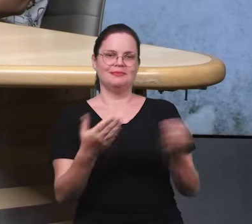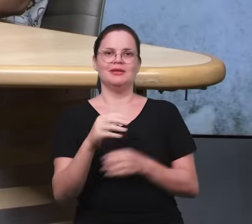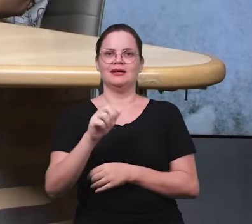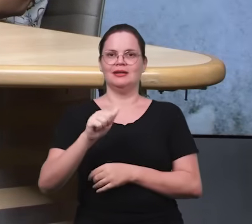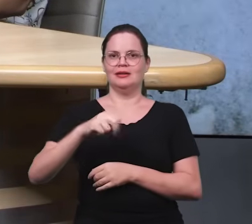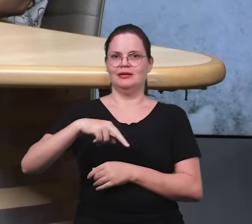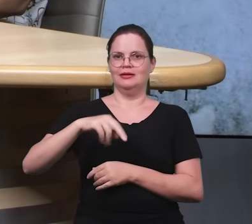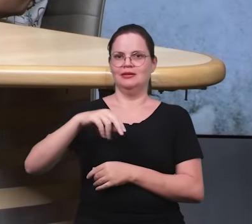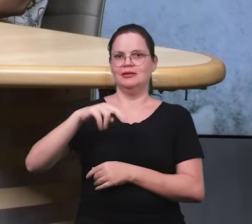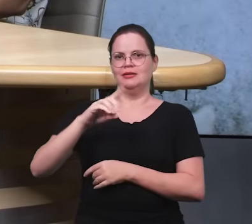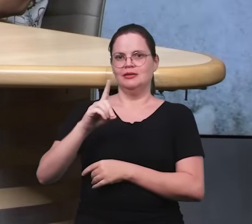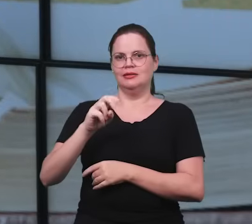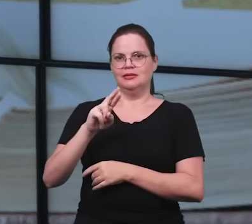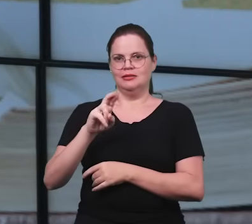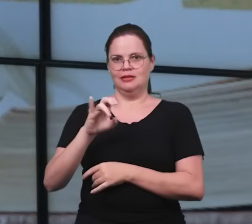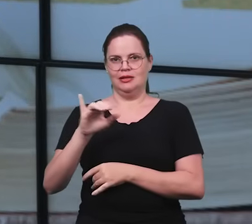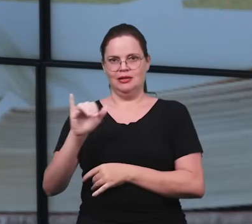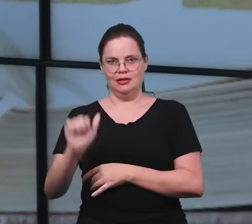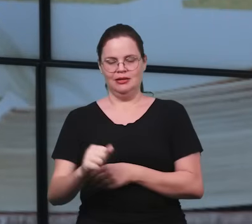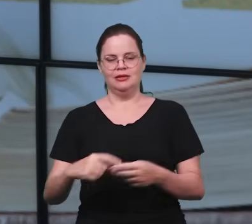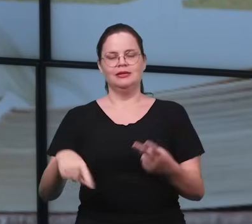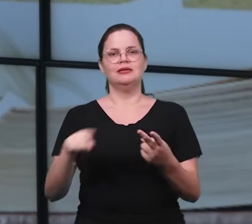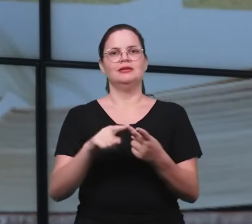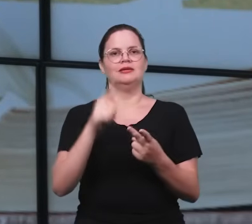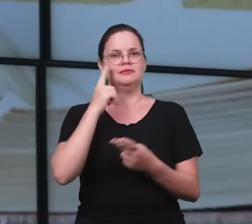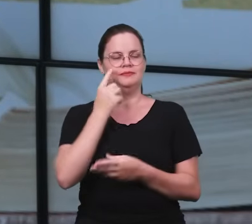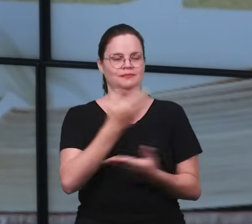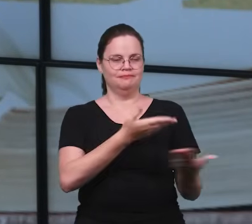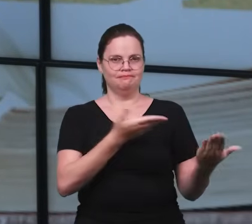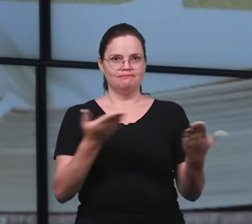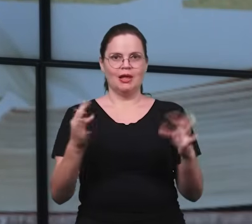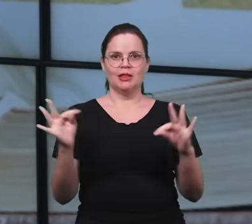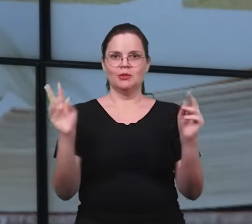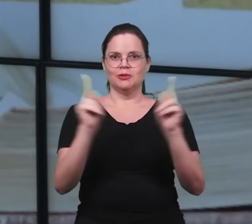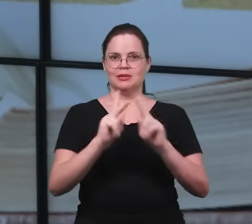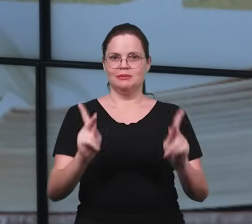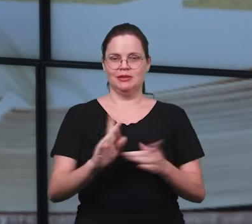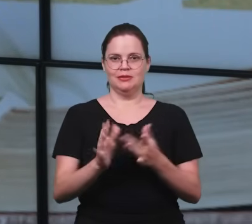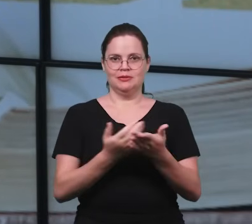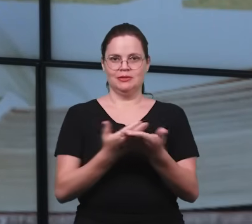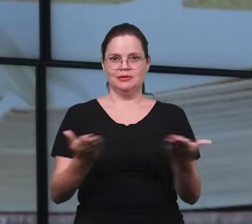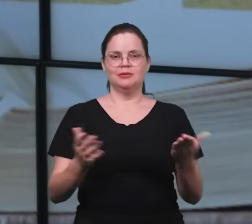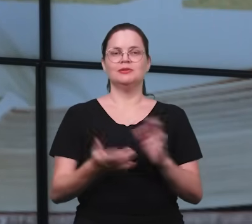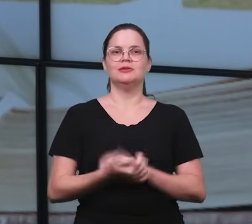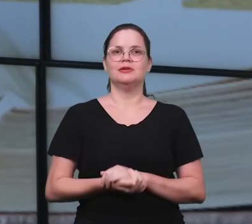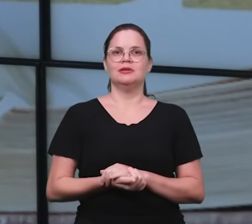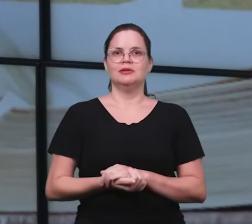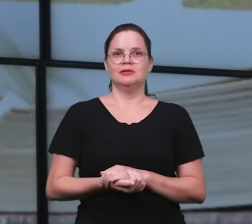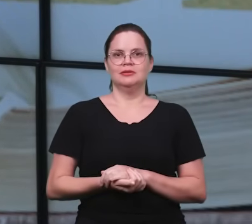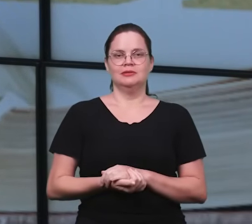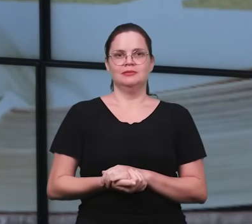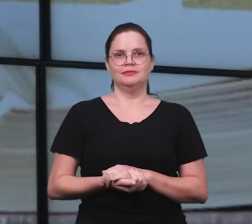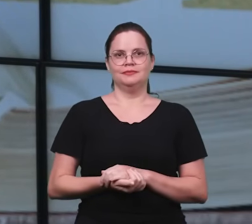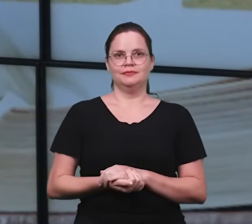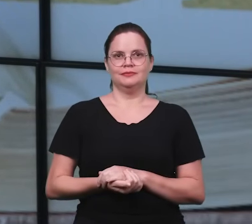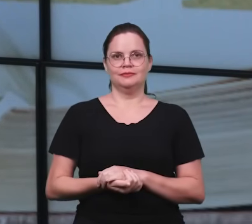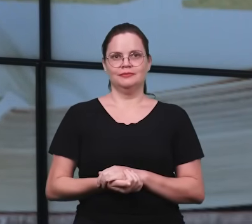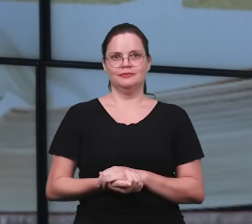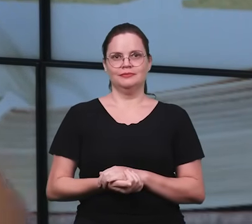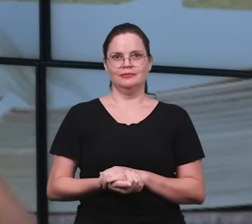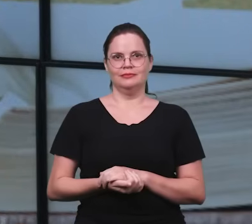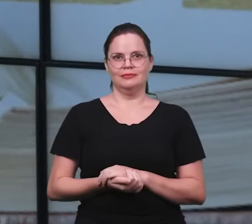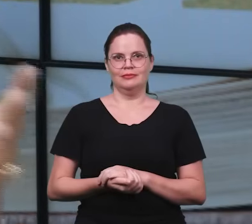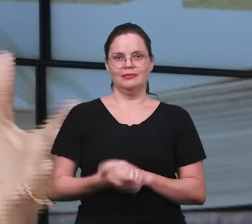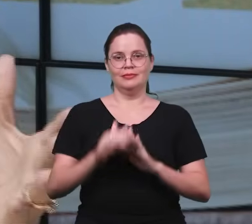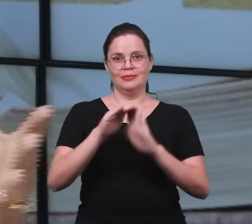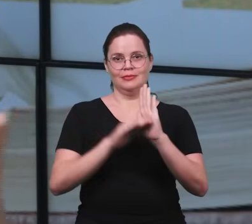A paz do Senhor, Cris, a paz do Senhor, Eveline. A paz do Senhor a todos que nos acompanham. E esse,